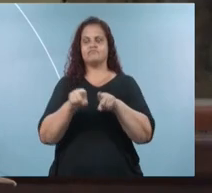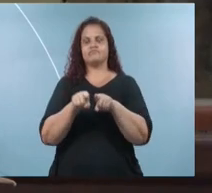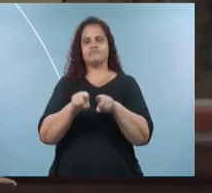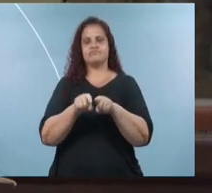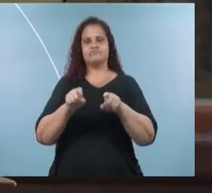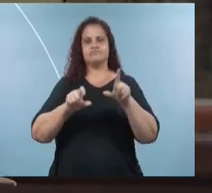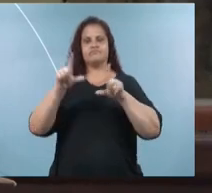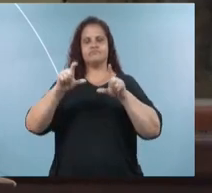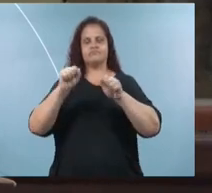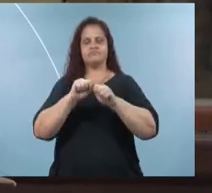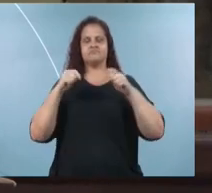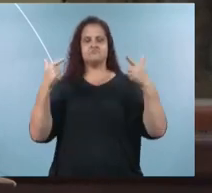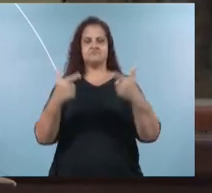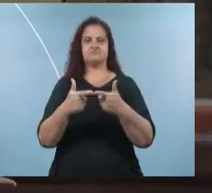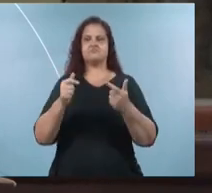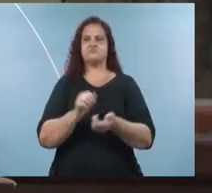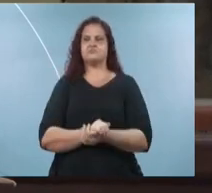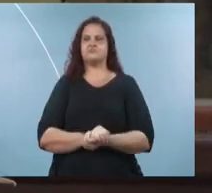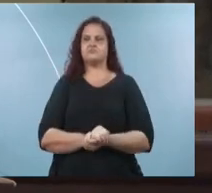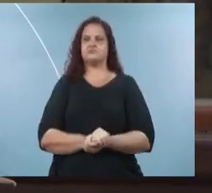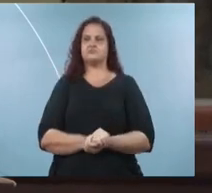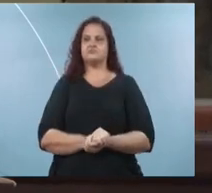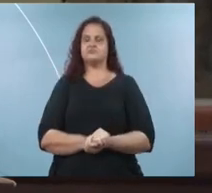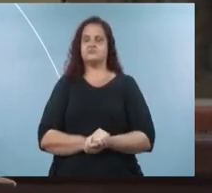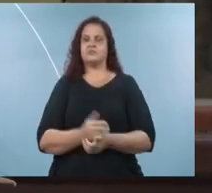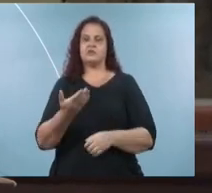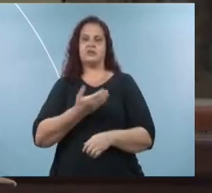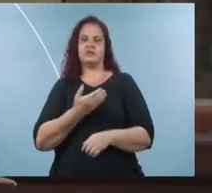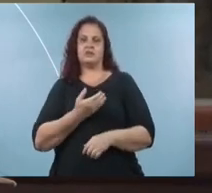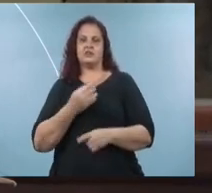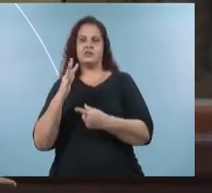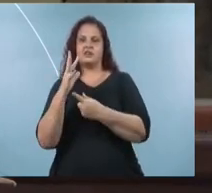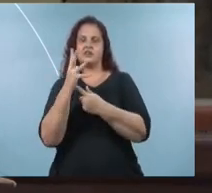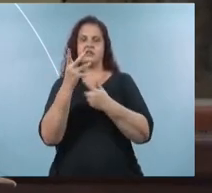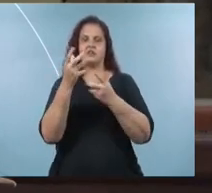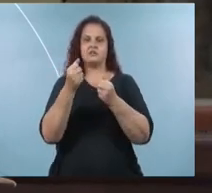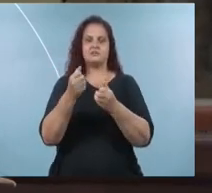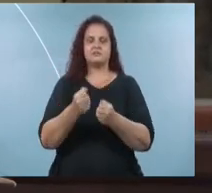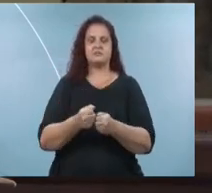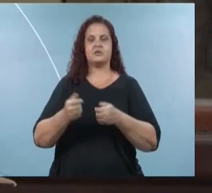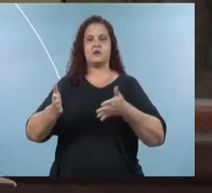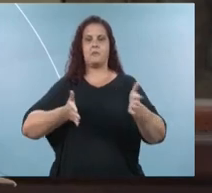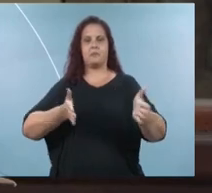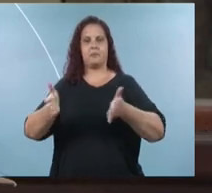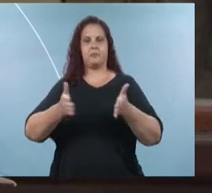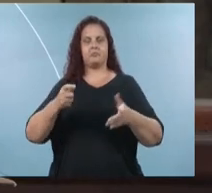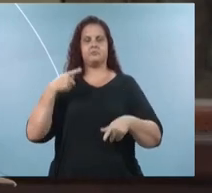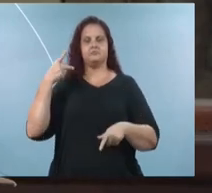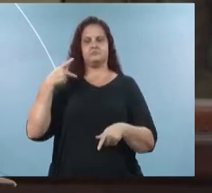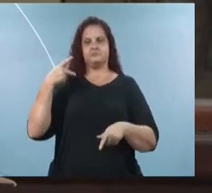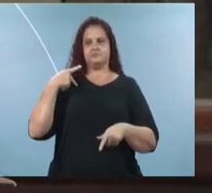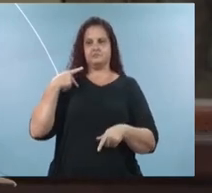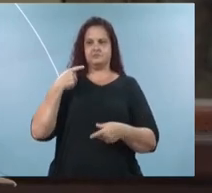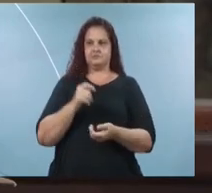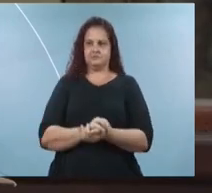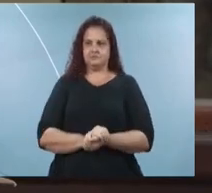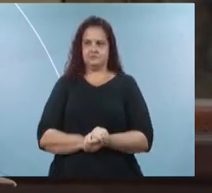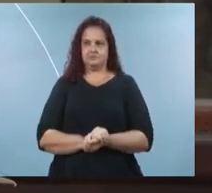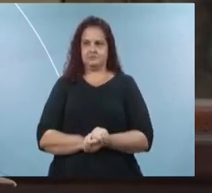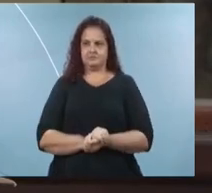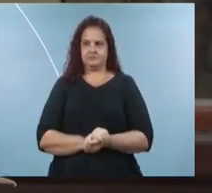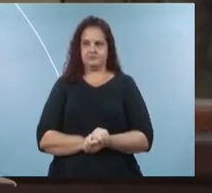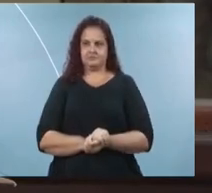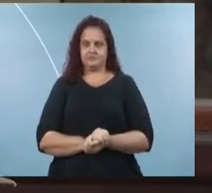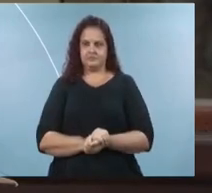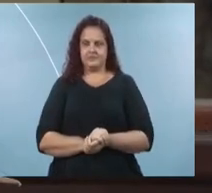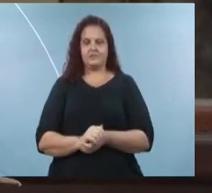pela TV Assembleia, colegas artesãs, demais parlamentares, meus senhores e